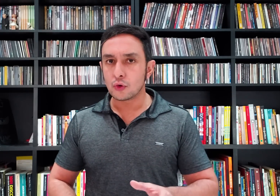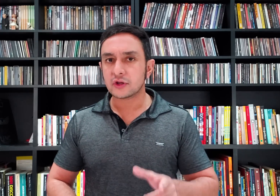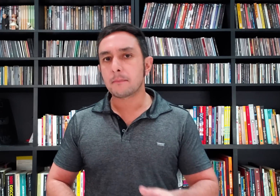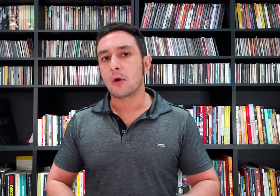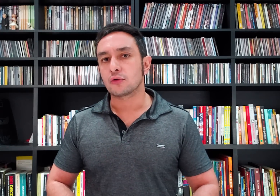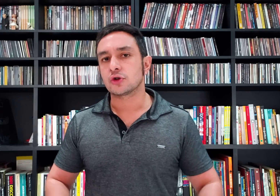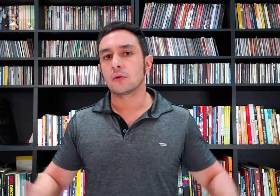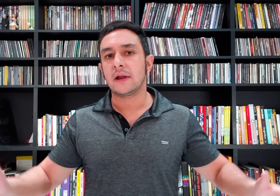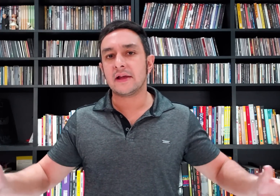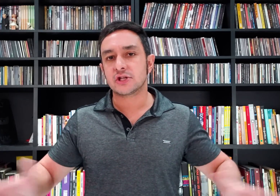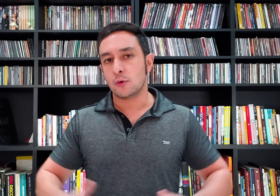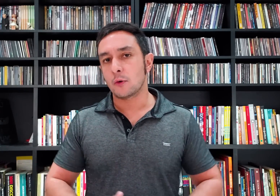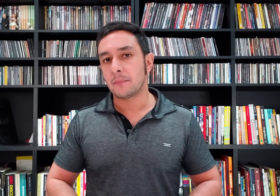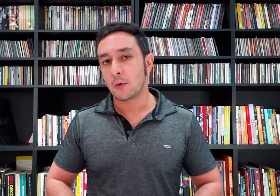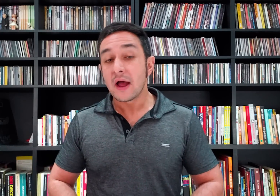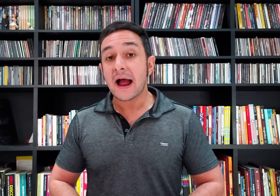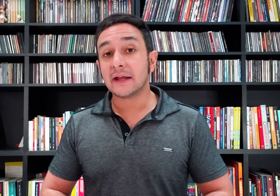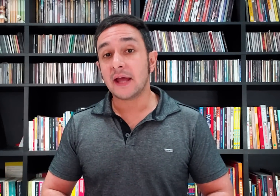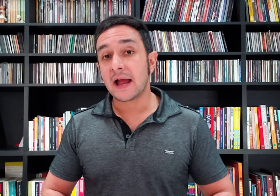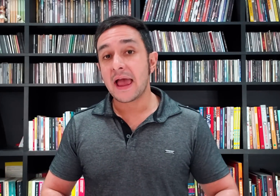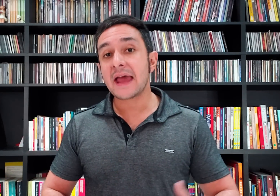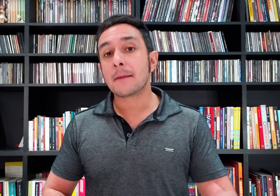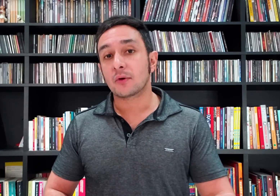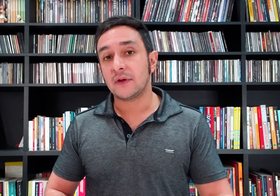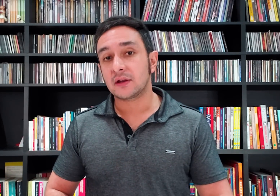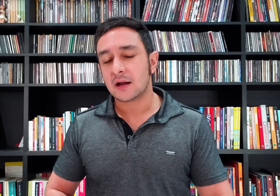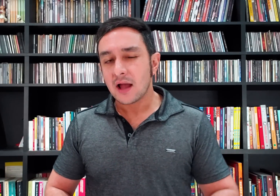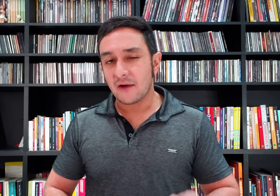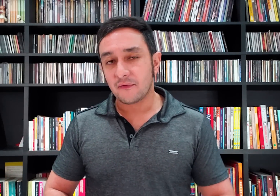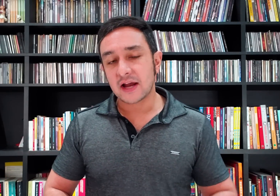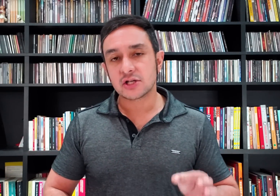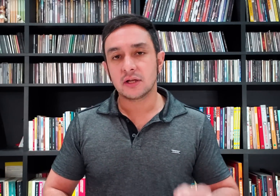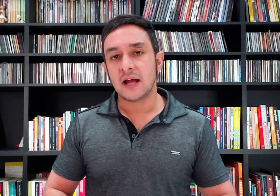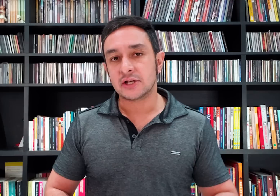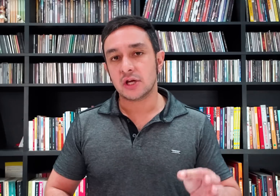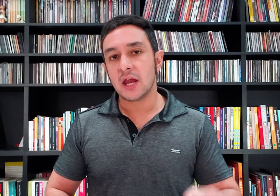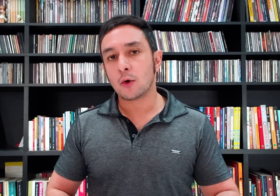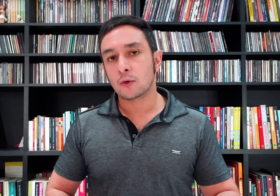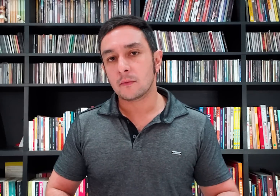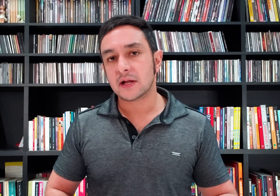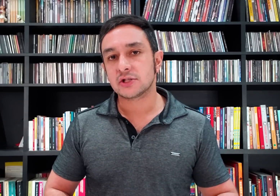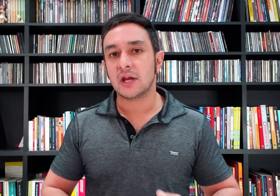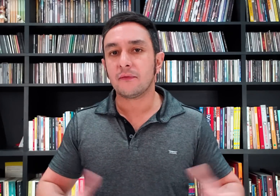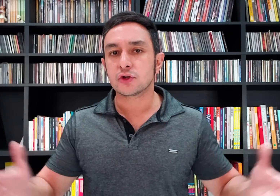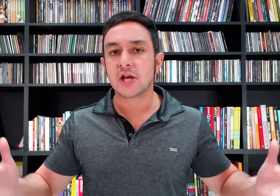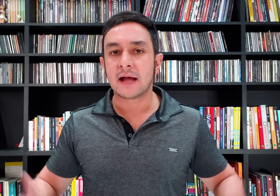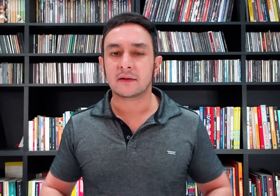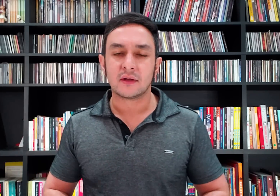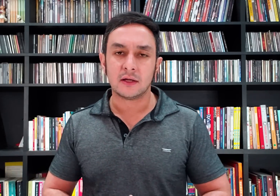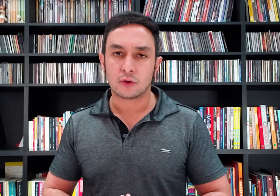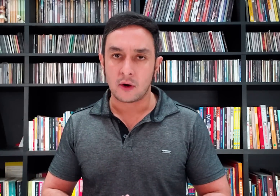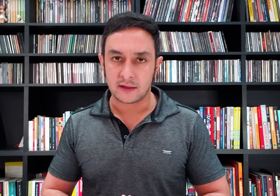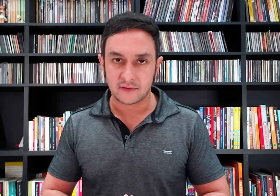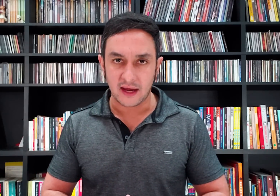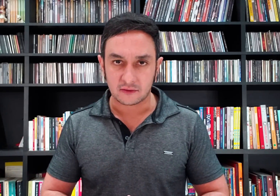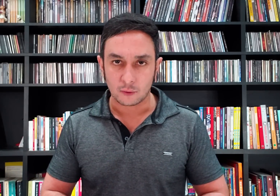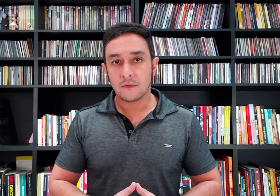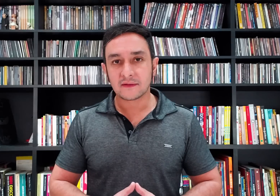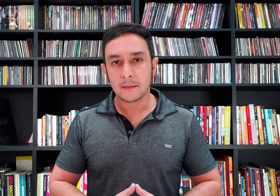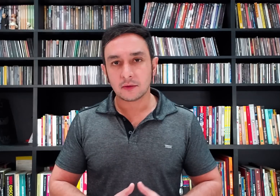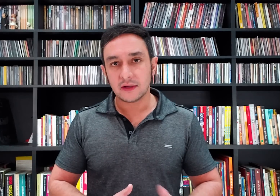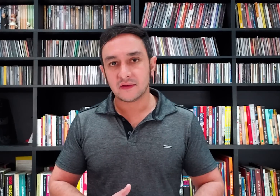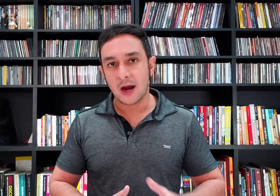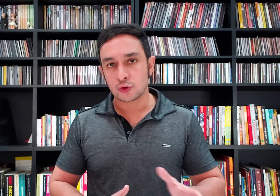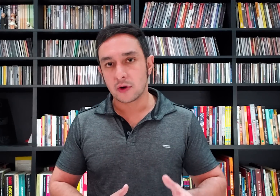o Tour de Blonde no leste europeu, a ideia era aproveitar a fragilidade econômica de refugiadas em troca de sexo.